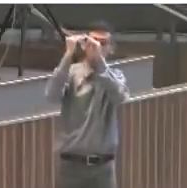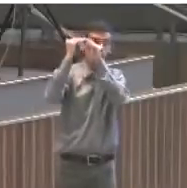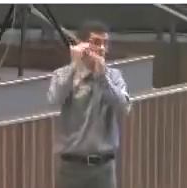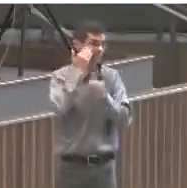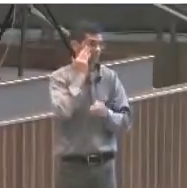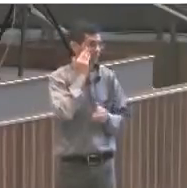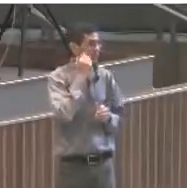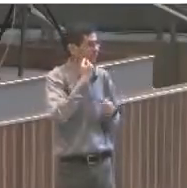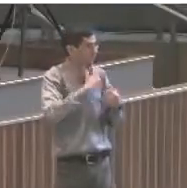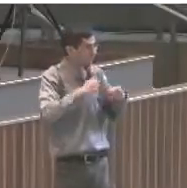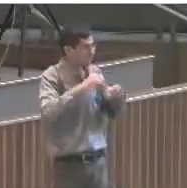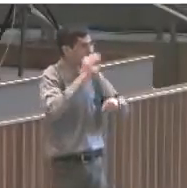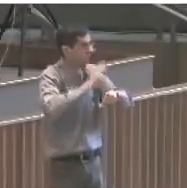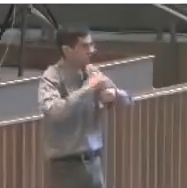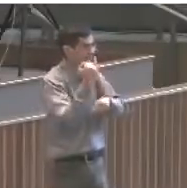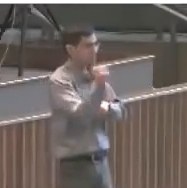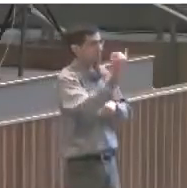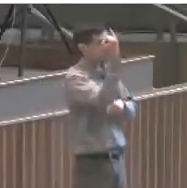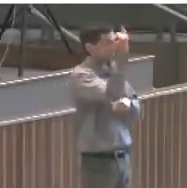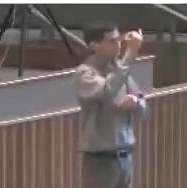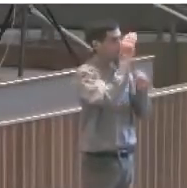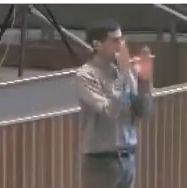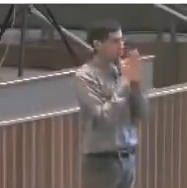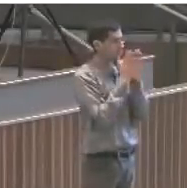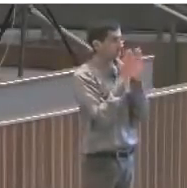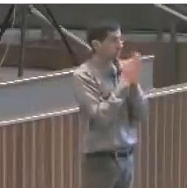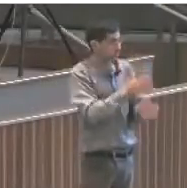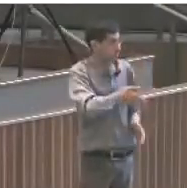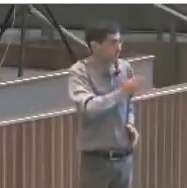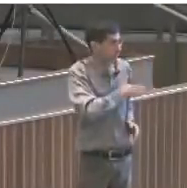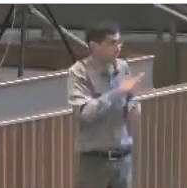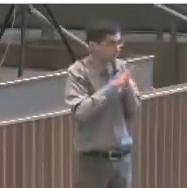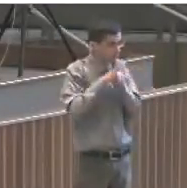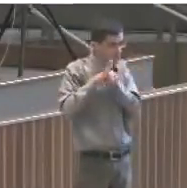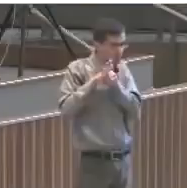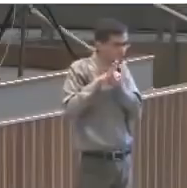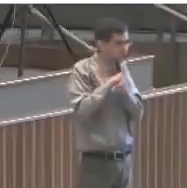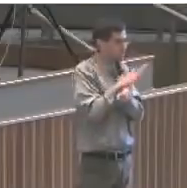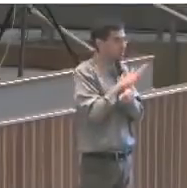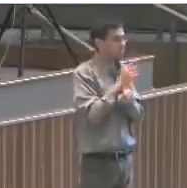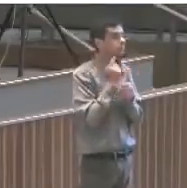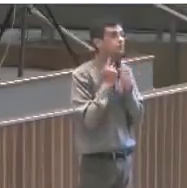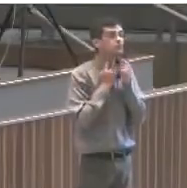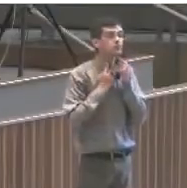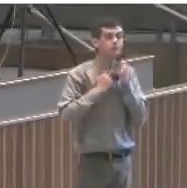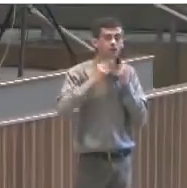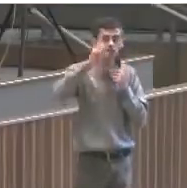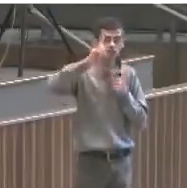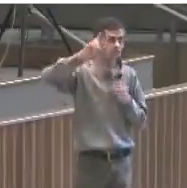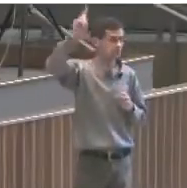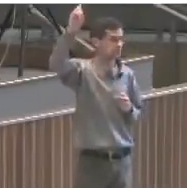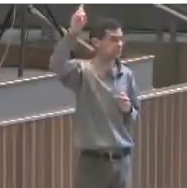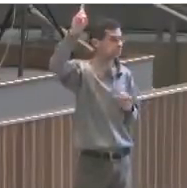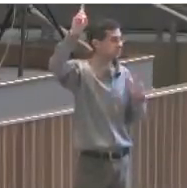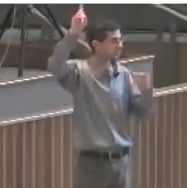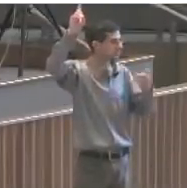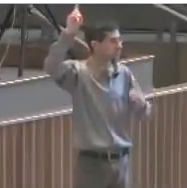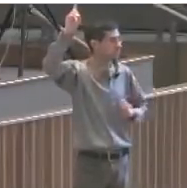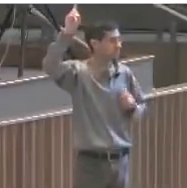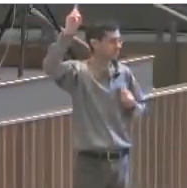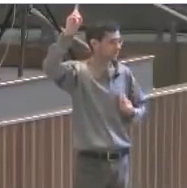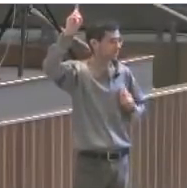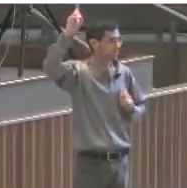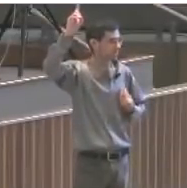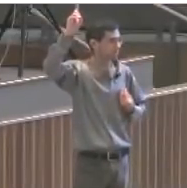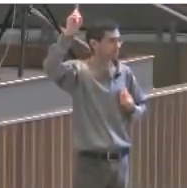insignificância são é você está com o seu coração cheio do querer de deus na vontade de deus é você